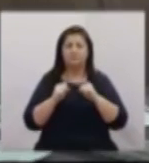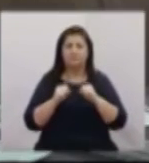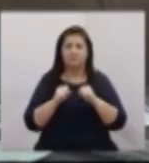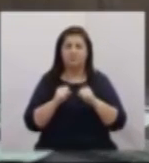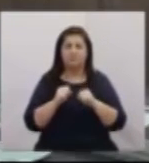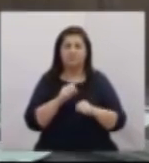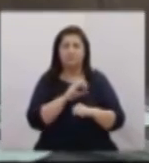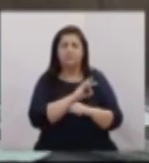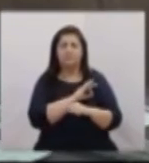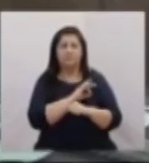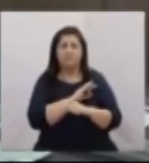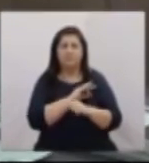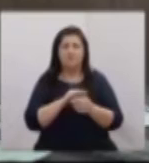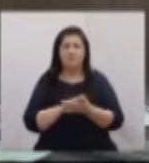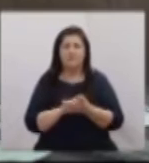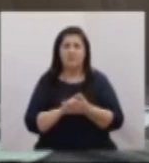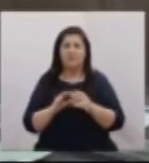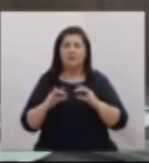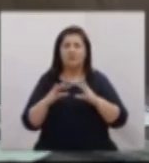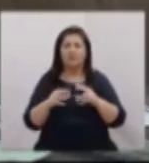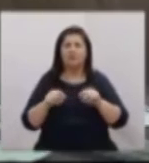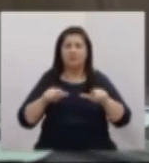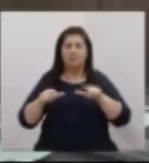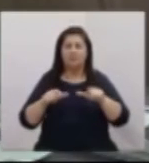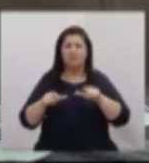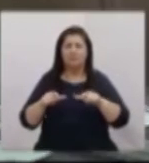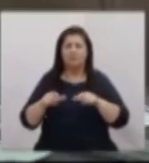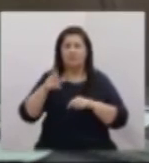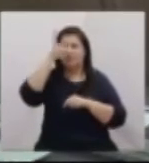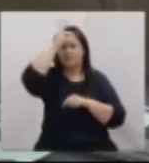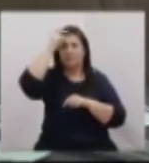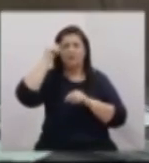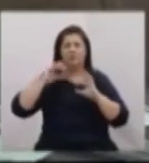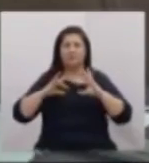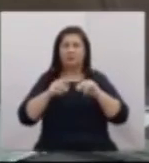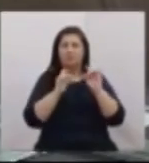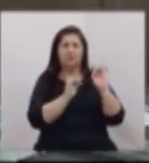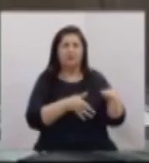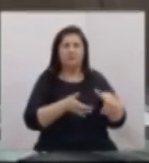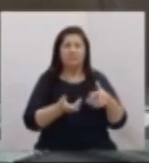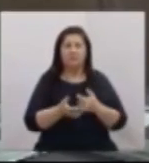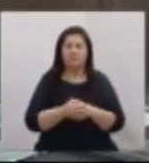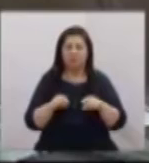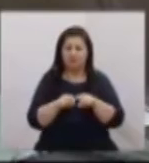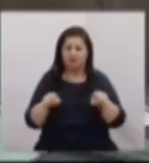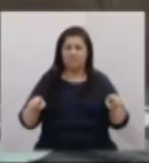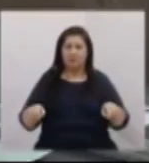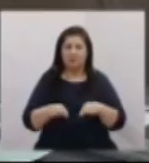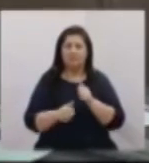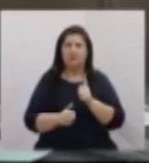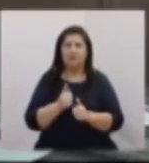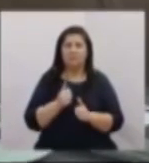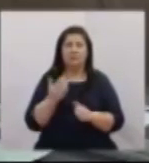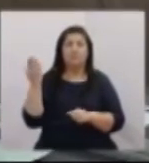militar. O que acontece? Os órgãos públicos de Jacareí ficou totalmente abandonado, principalmente quadras, poliesportiva, aonde os guardas